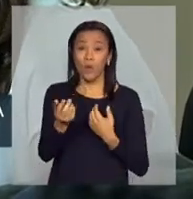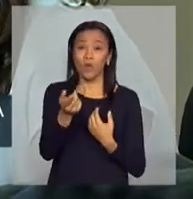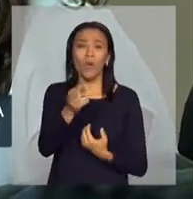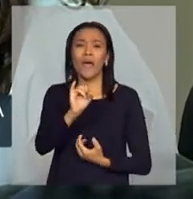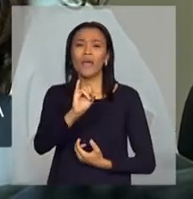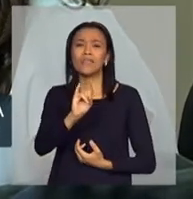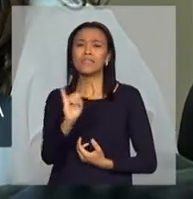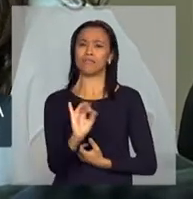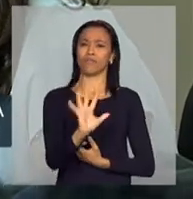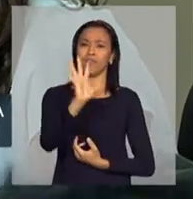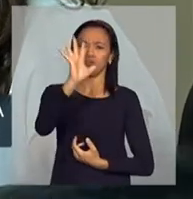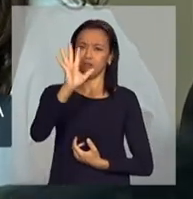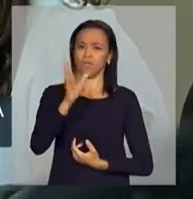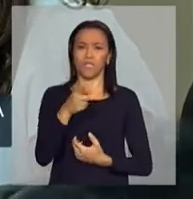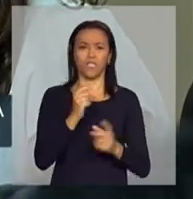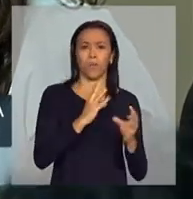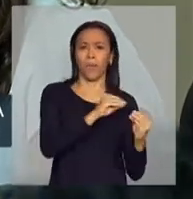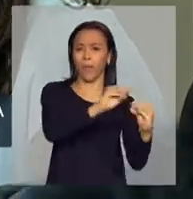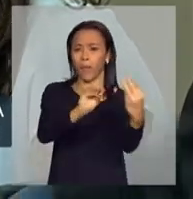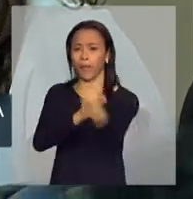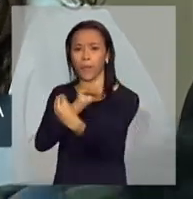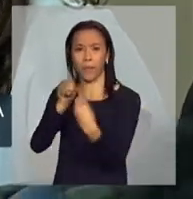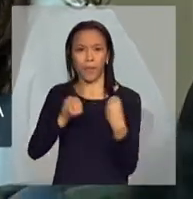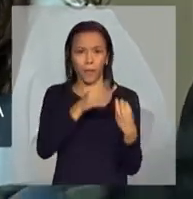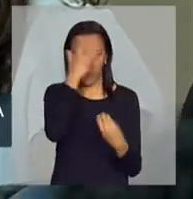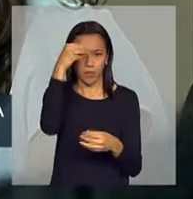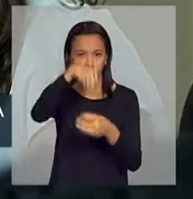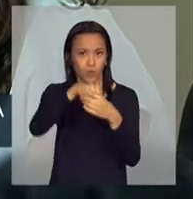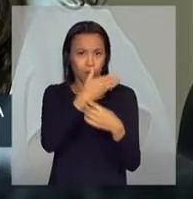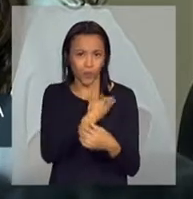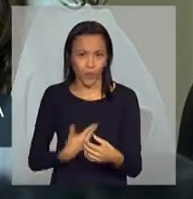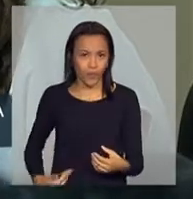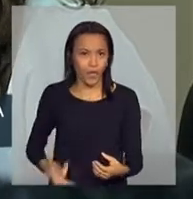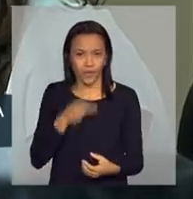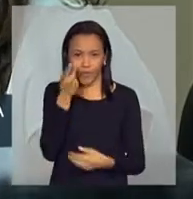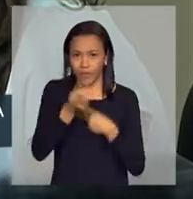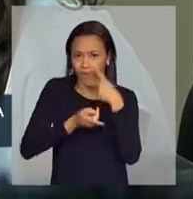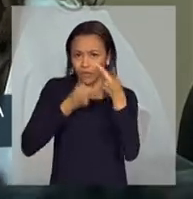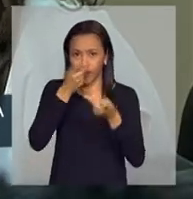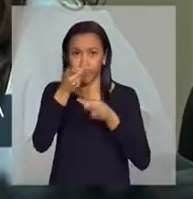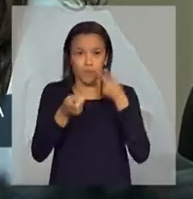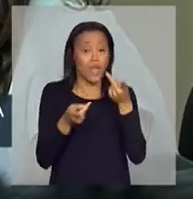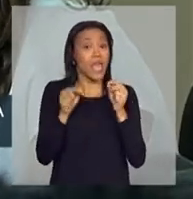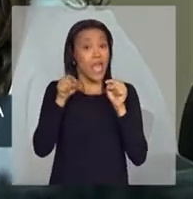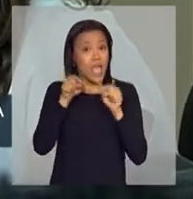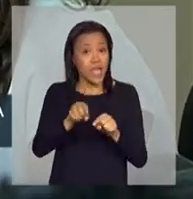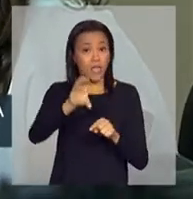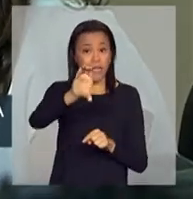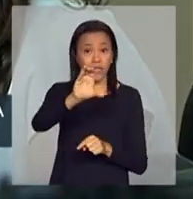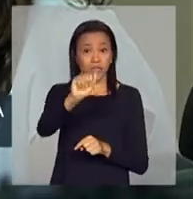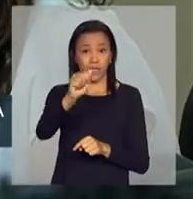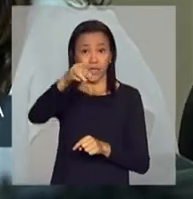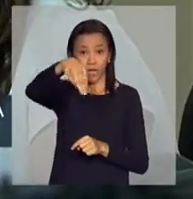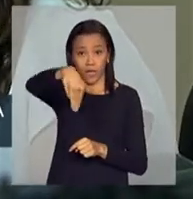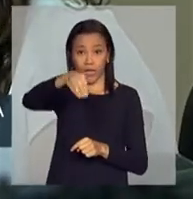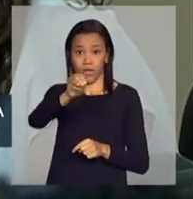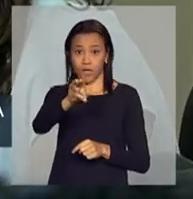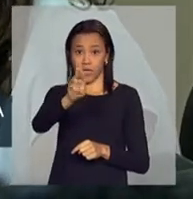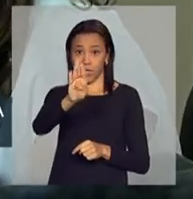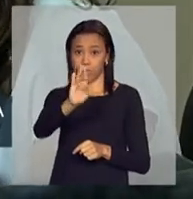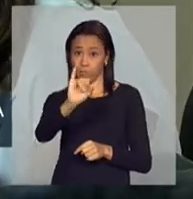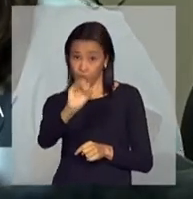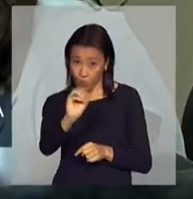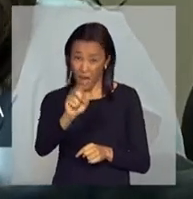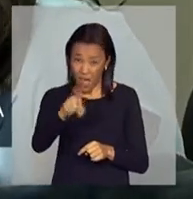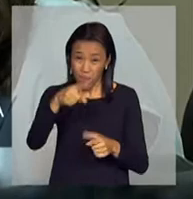claro na escola de diversas pessoas do governo irão bacon ela falou ontem o tombini falou na semana passada Então esse câmbio mais mais alto que haja uma preocupação